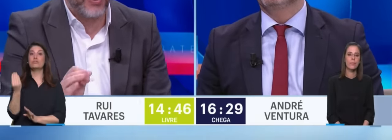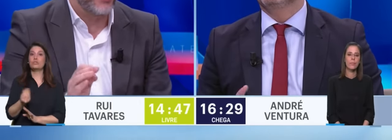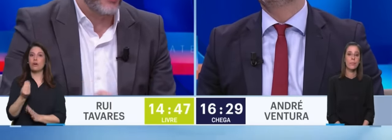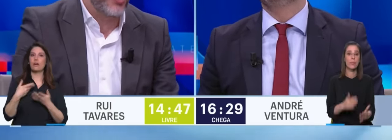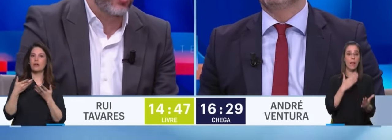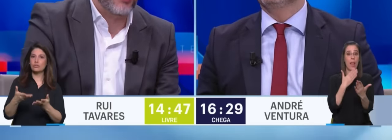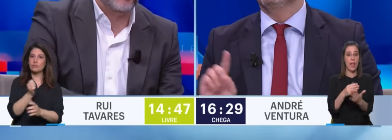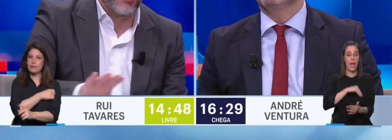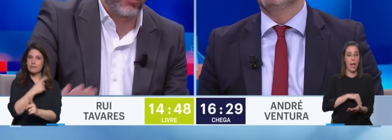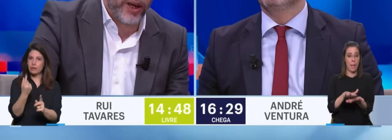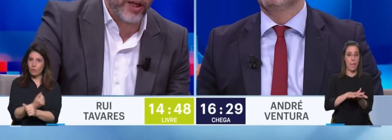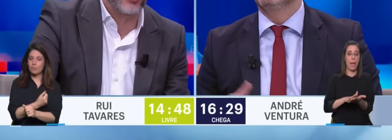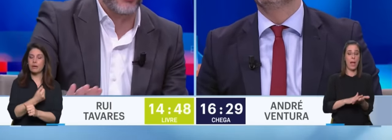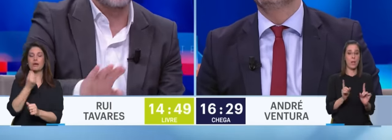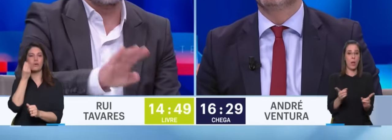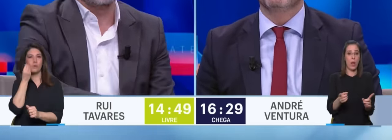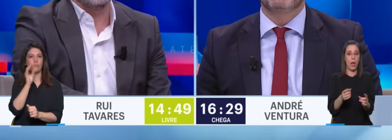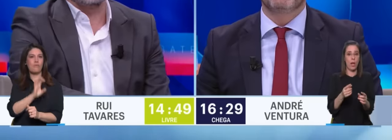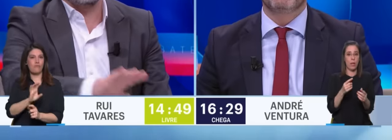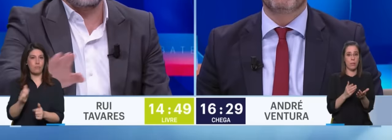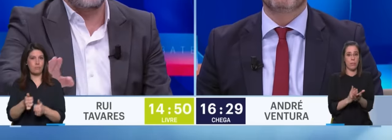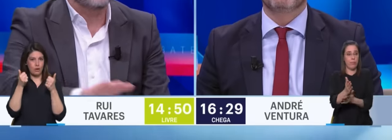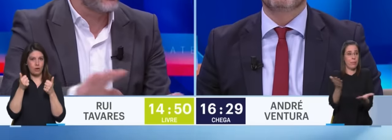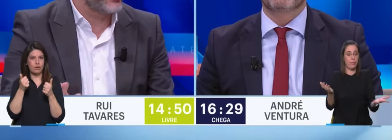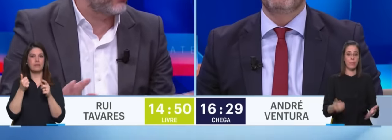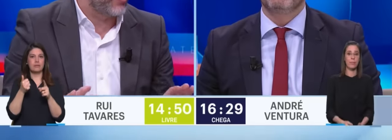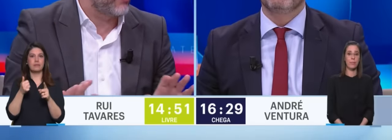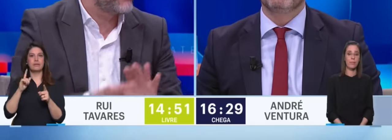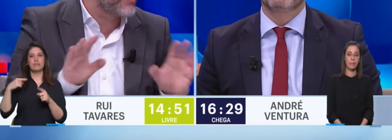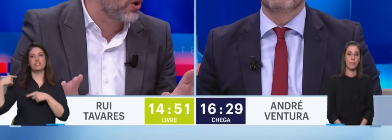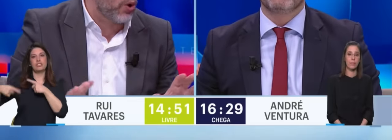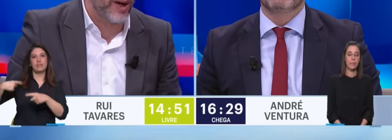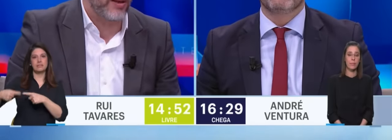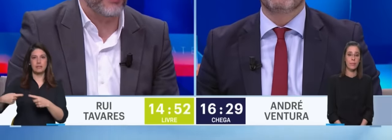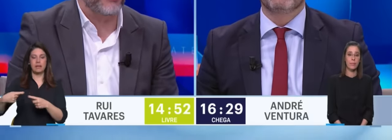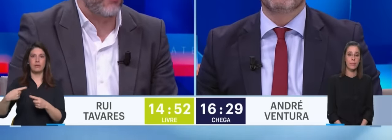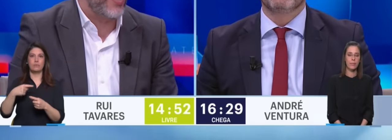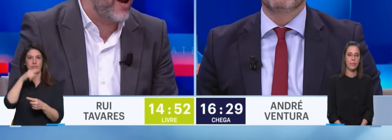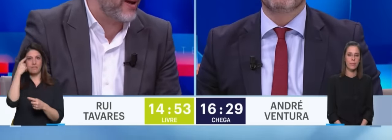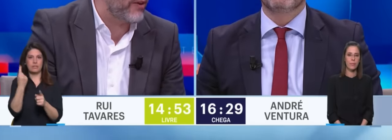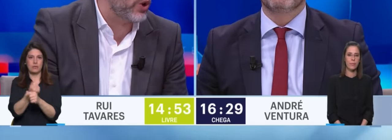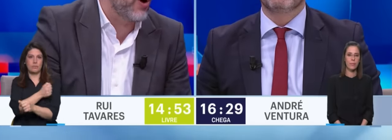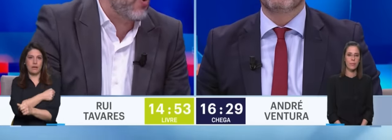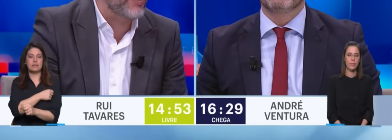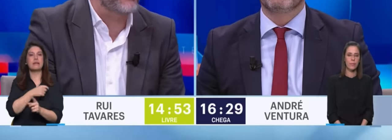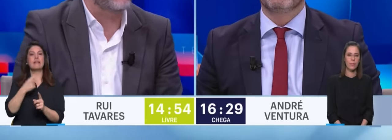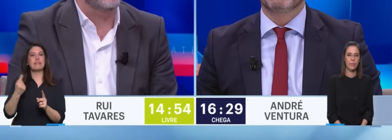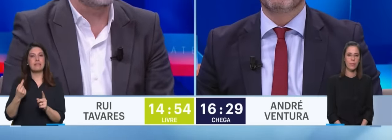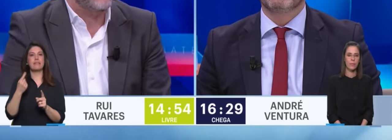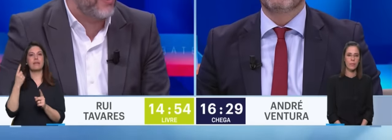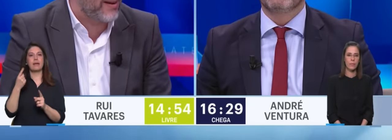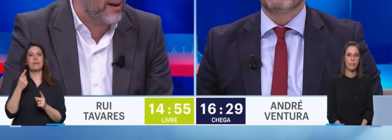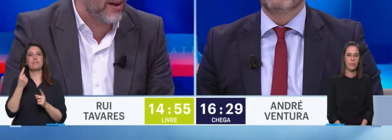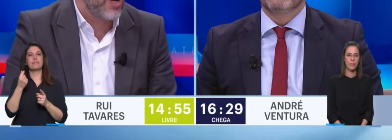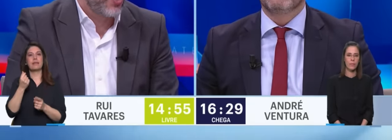casa e passarmos a esta incondicionais fratura geracional que se criou no mercado de habitação é através de uma comparticipação na